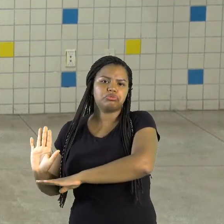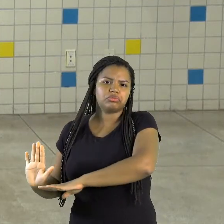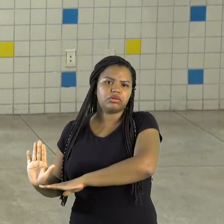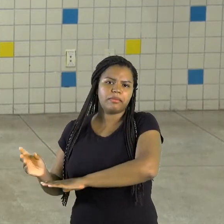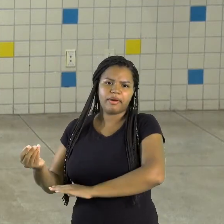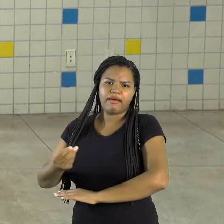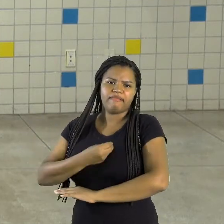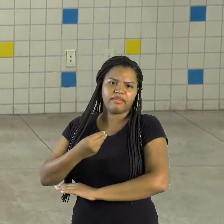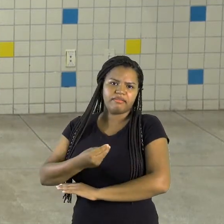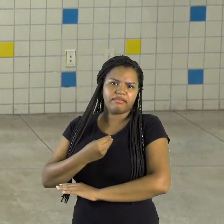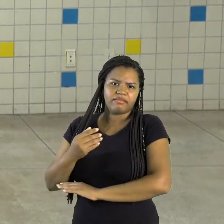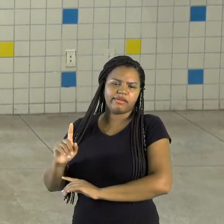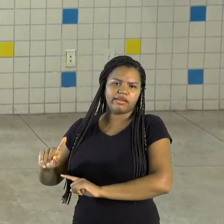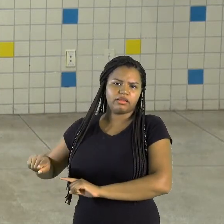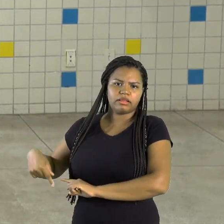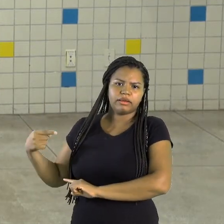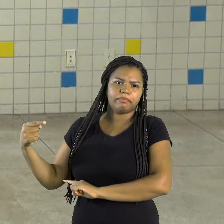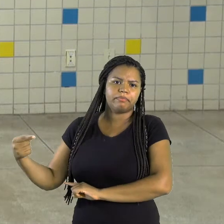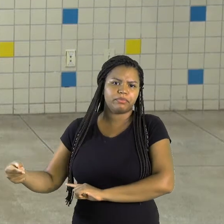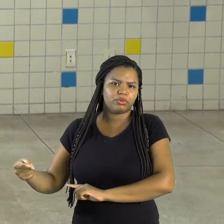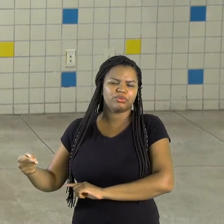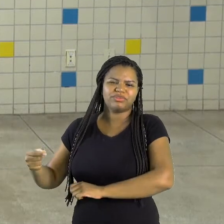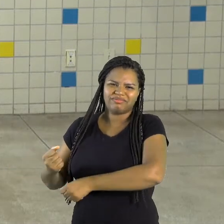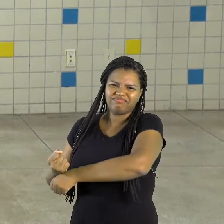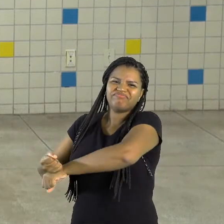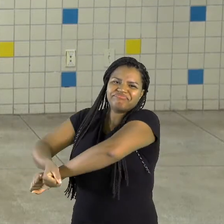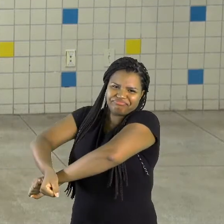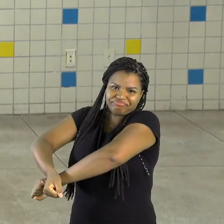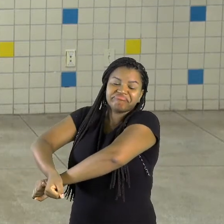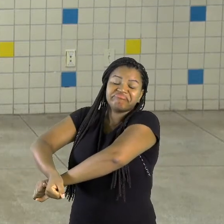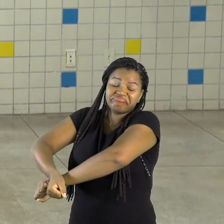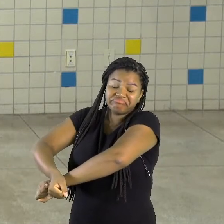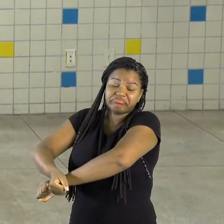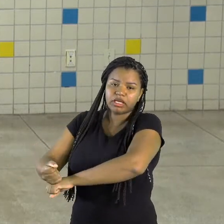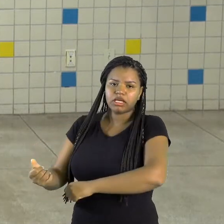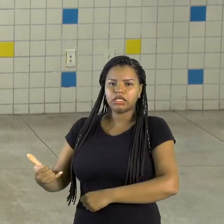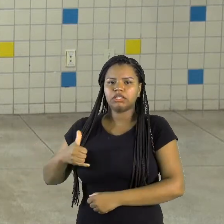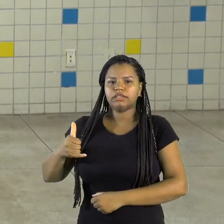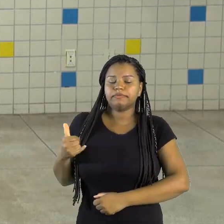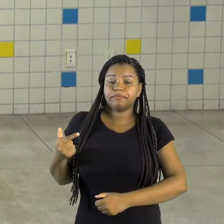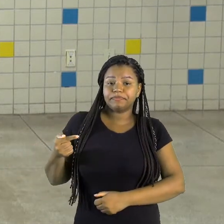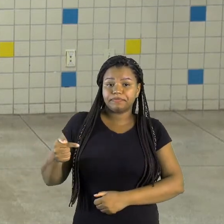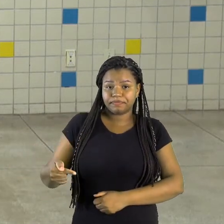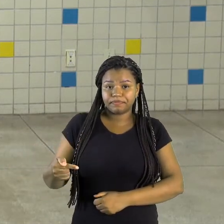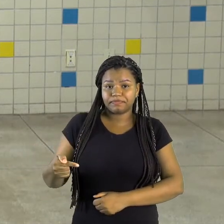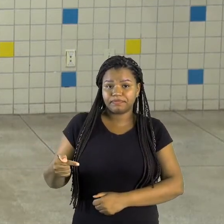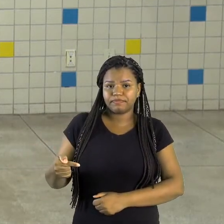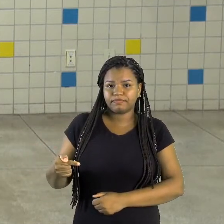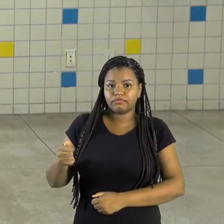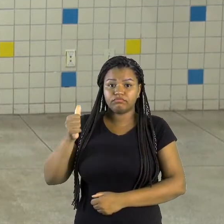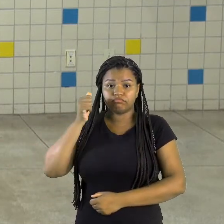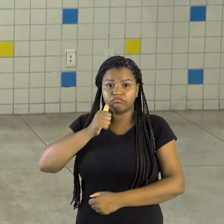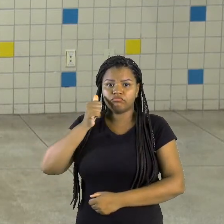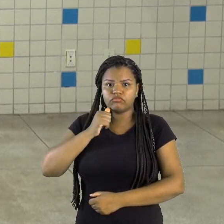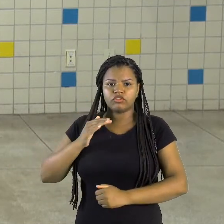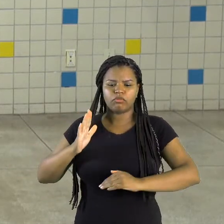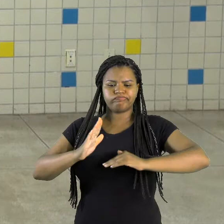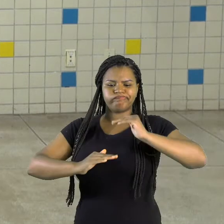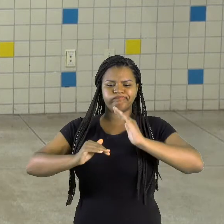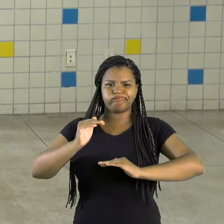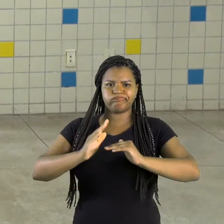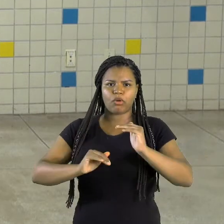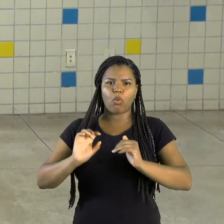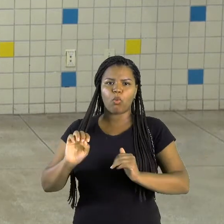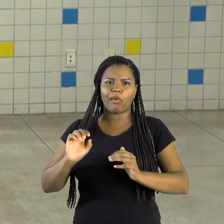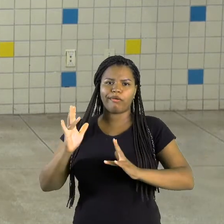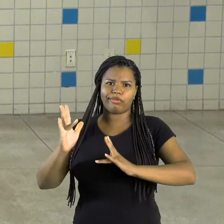viver posteriormente uma vida de escravidão. Aos 7 anos, ela já ficava apta para ser noiva.